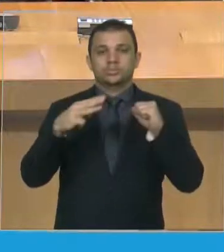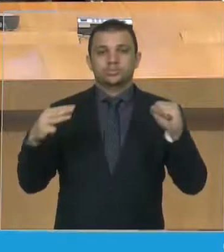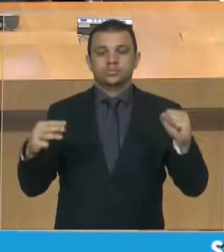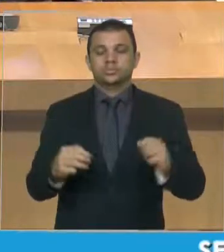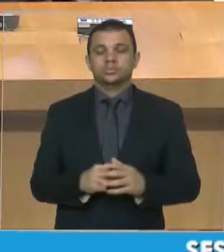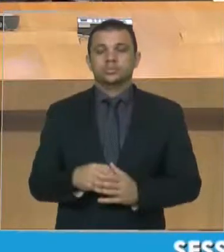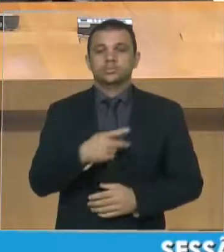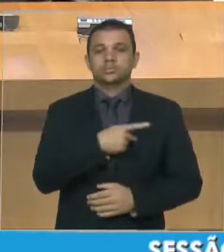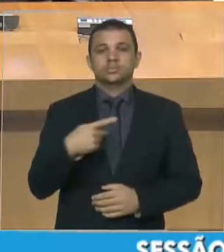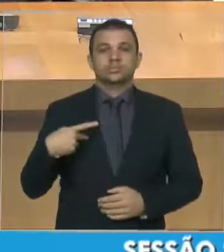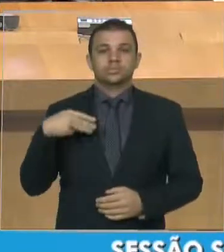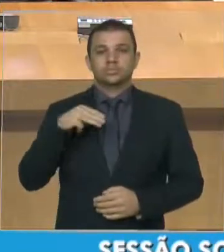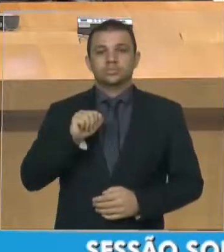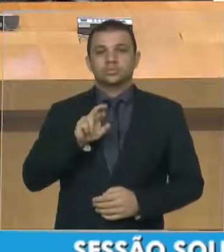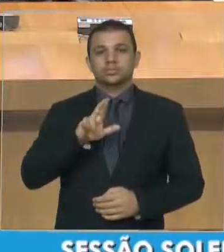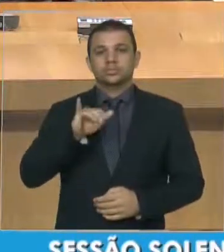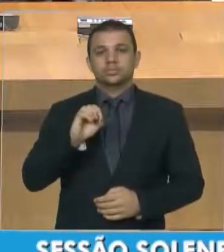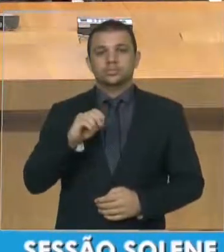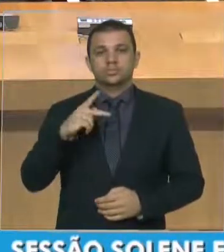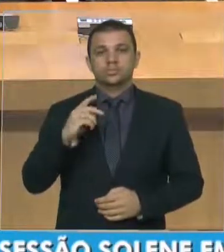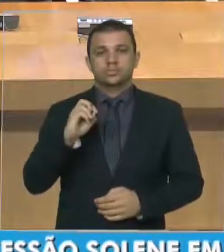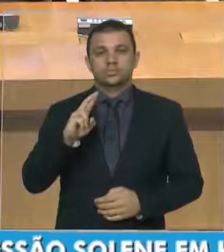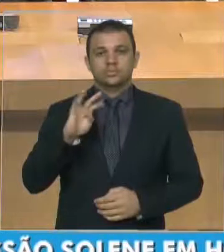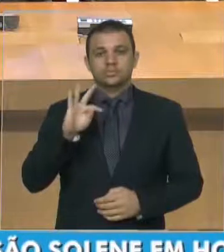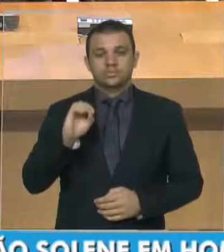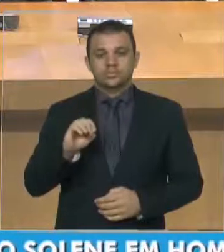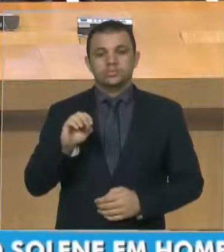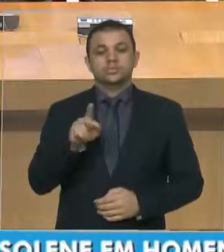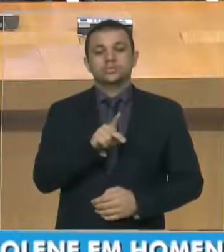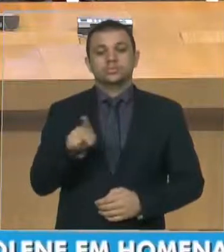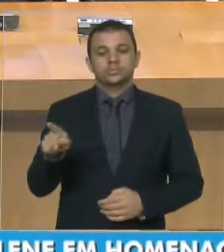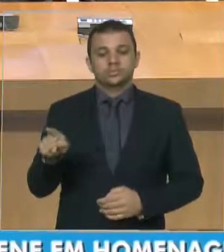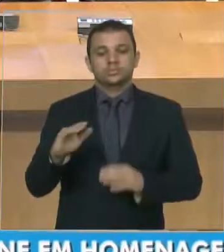Pastor Mário Porto, presidente da Igreja Comunidade Vida.